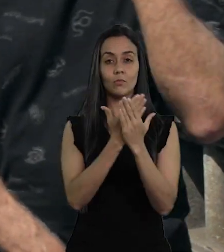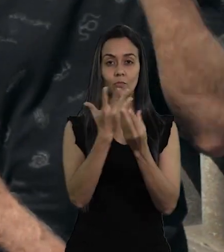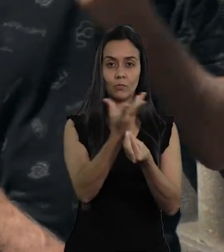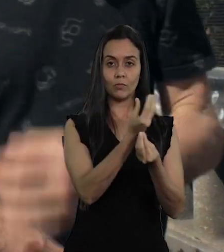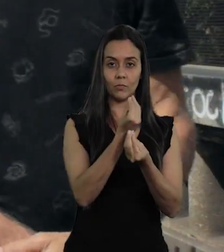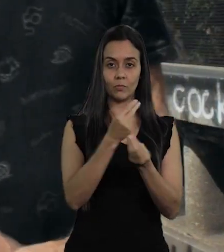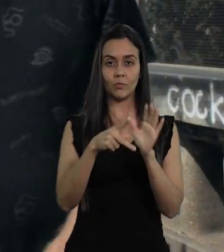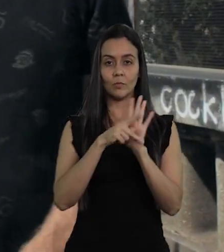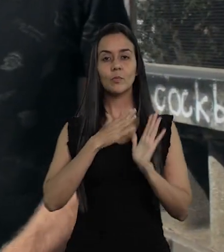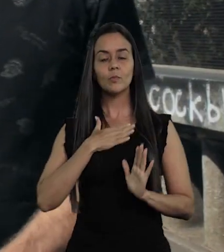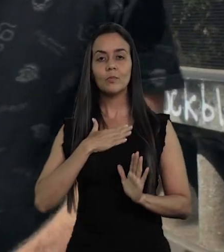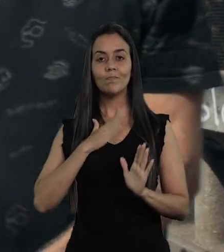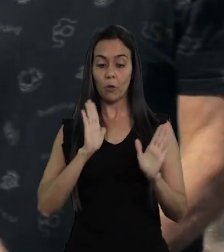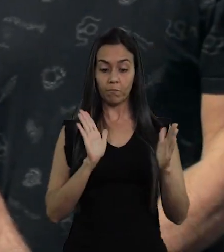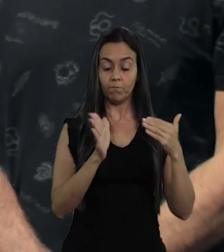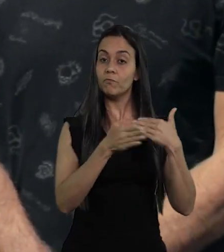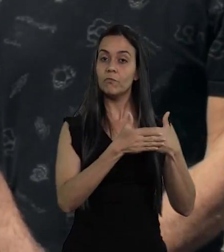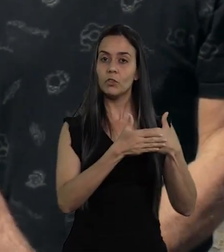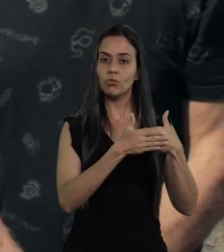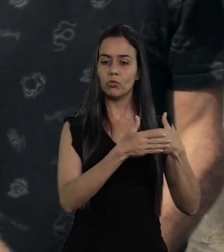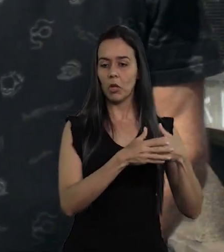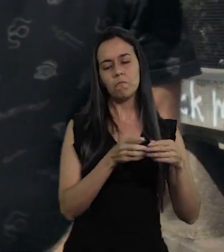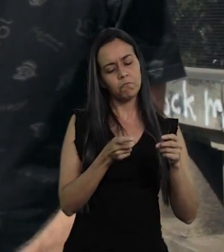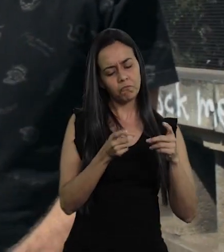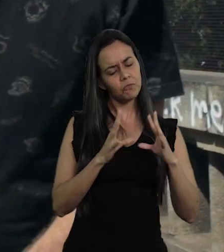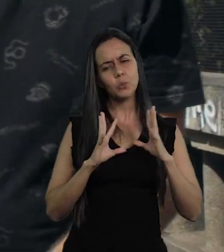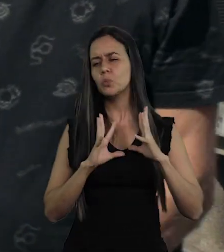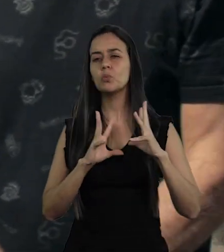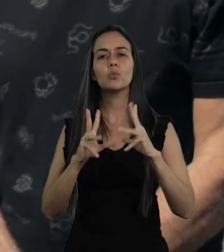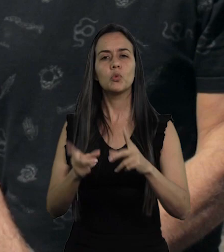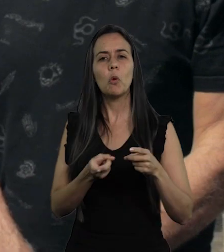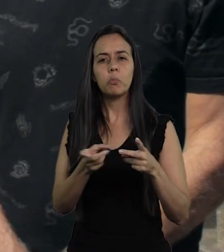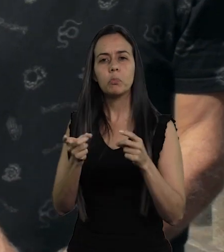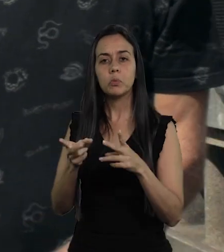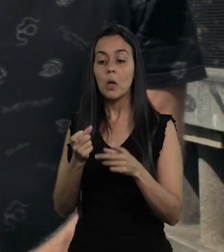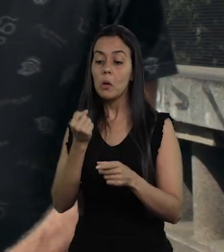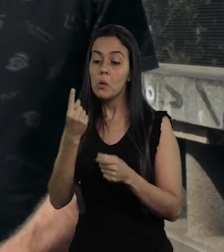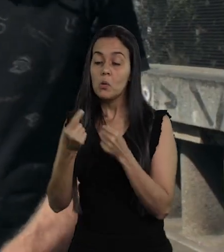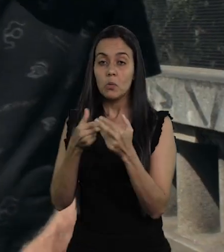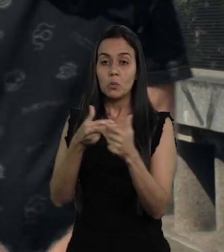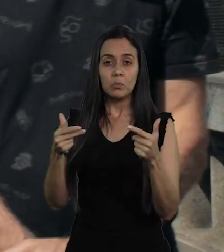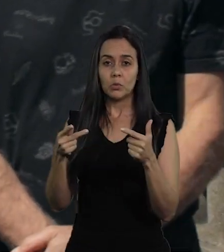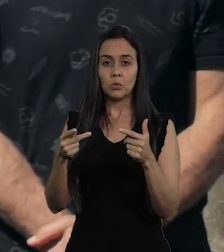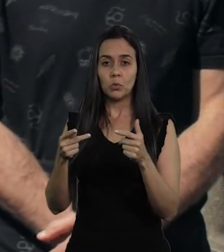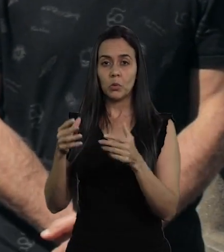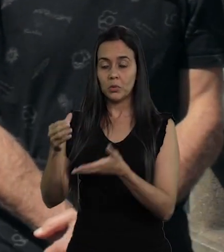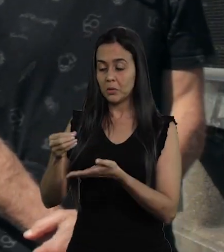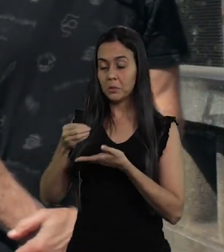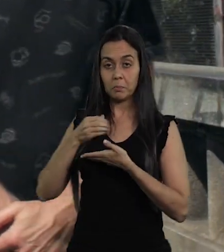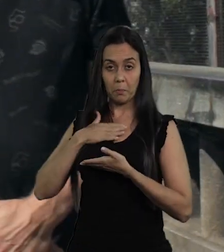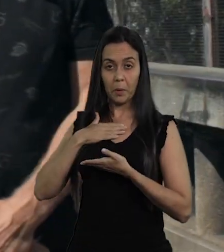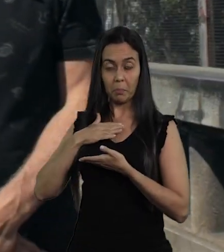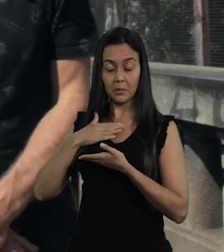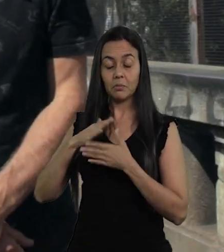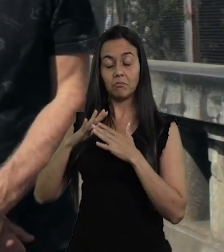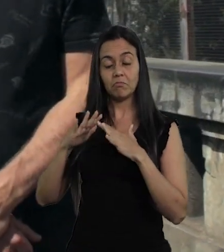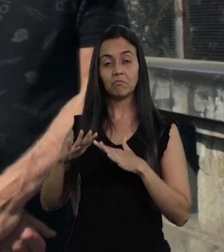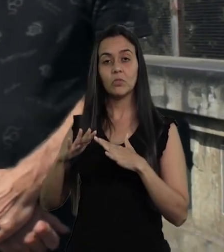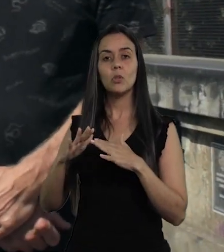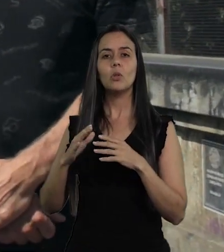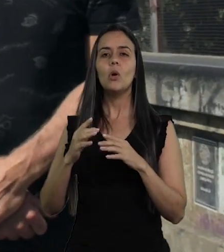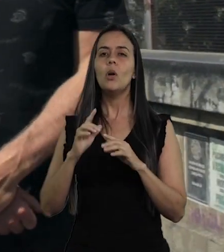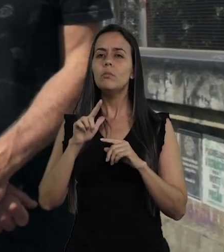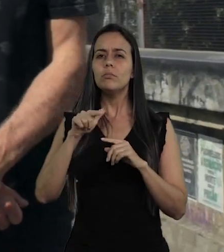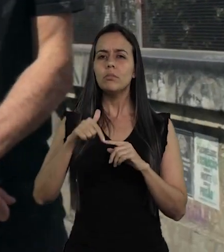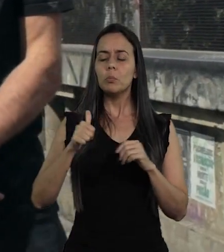escola e vendi tudo. Sei. Fiquei com alguns objetos e peguei uma